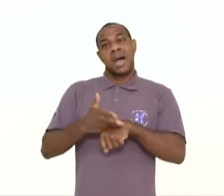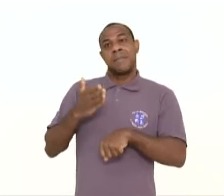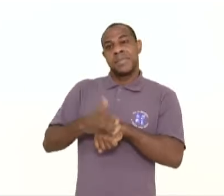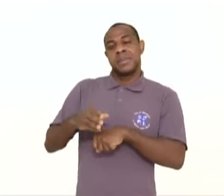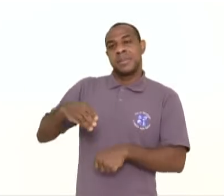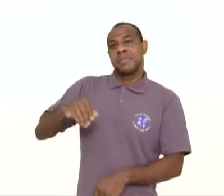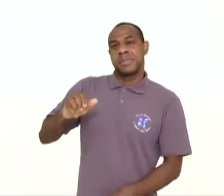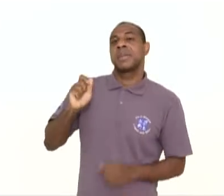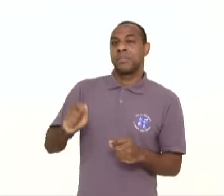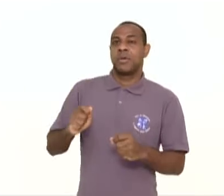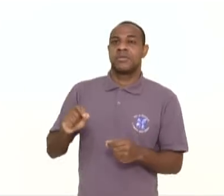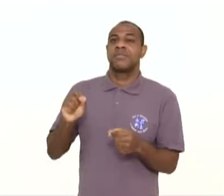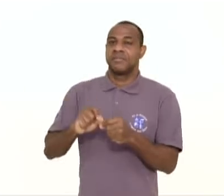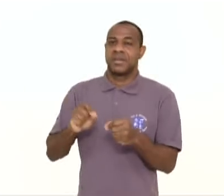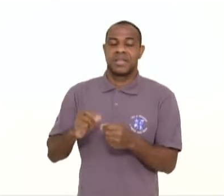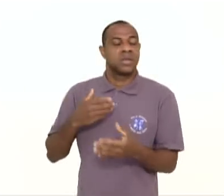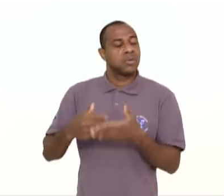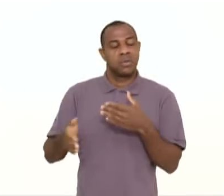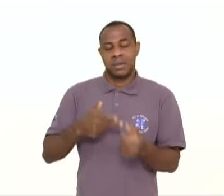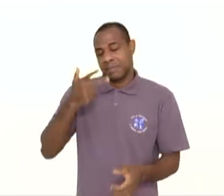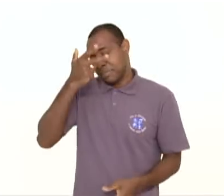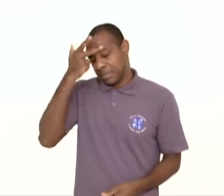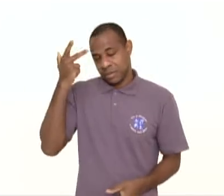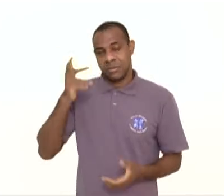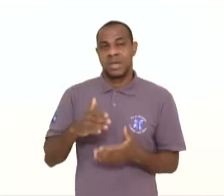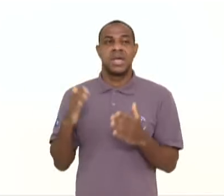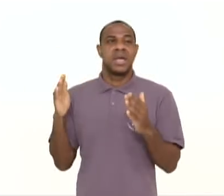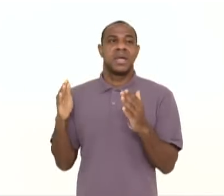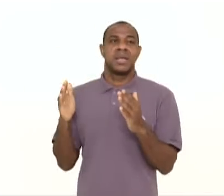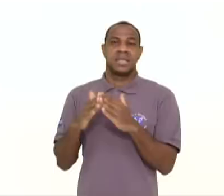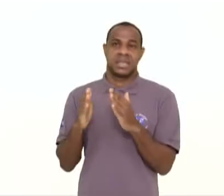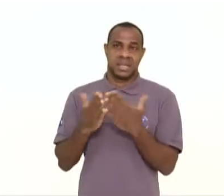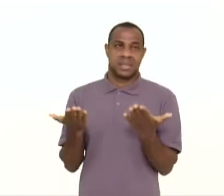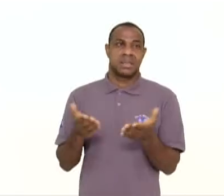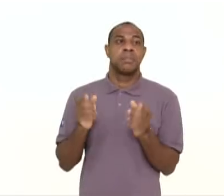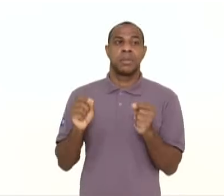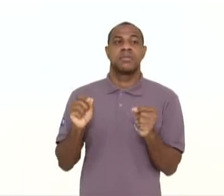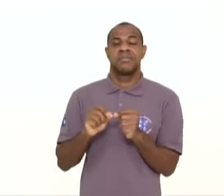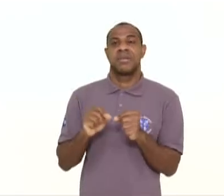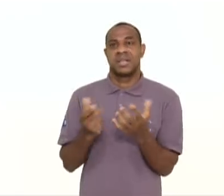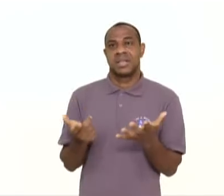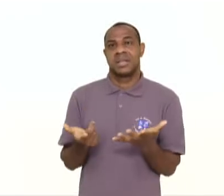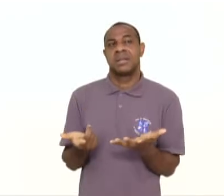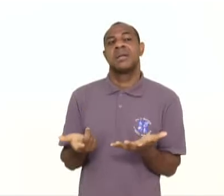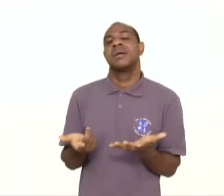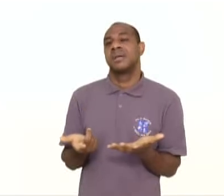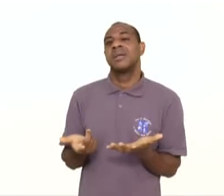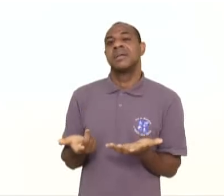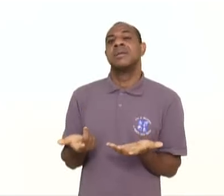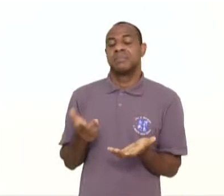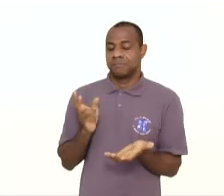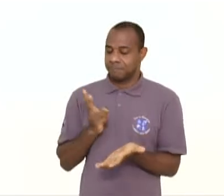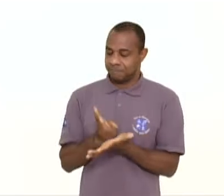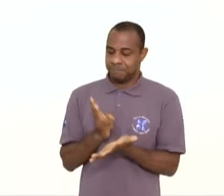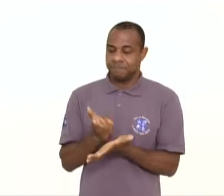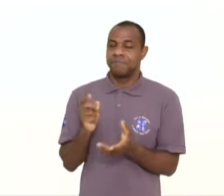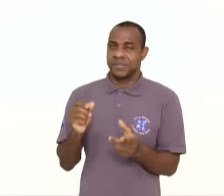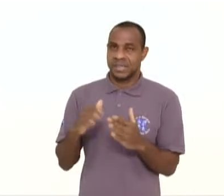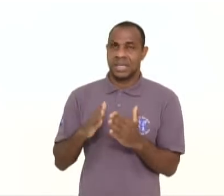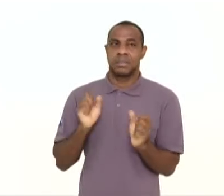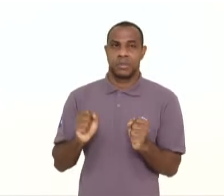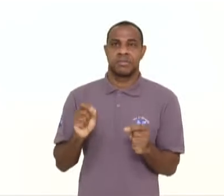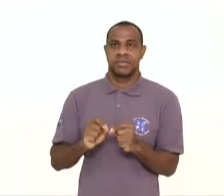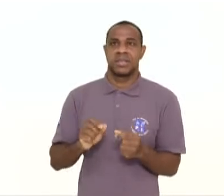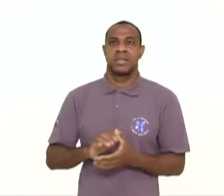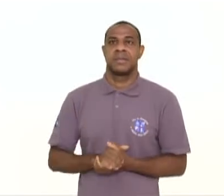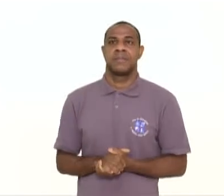mímica. Então pode estar sendo realizada em vários cenários. Em casa não é diferente, você pode realizar e muito a mímica em casa, né? Então temos a situação